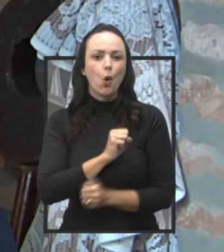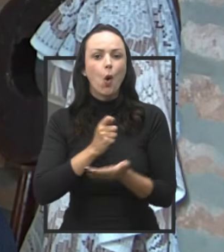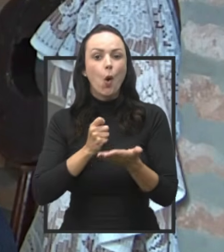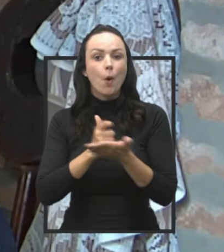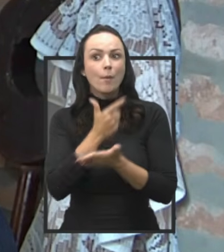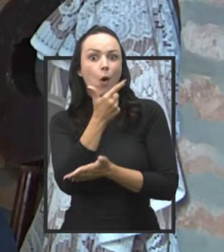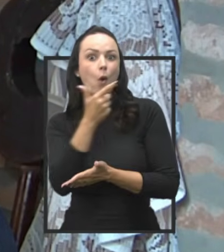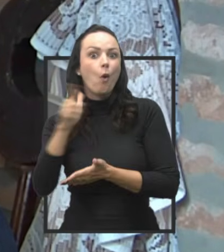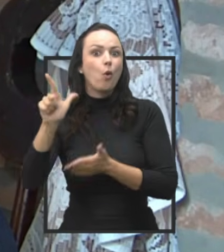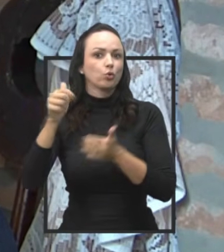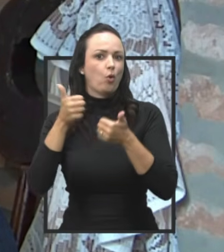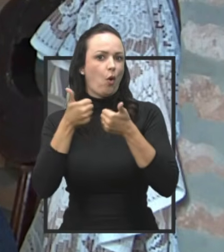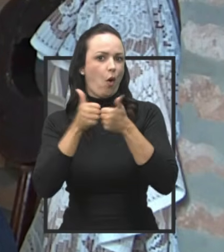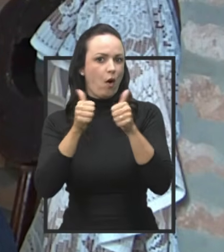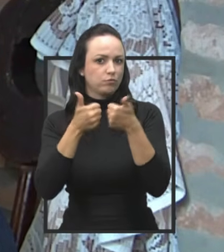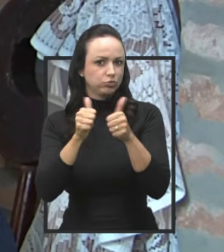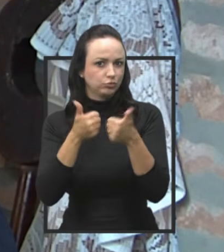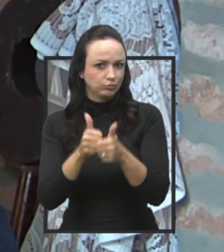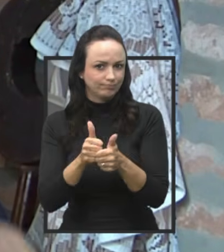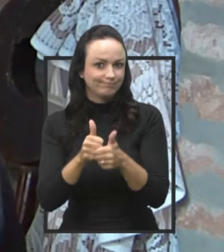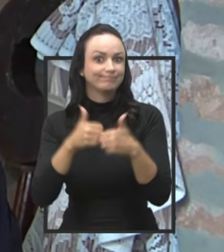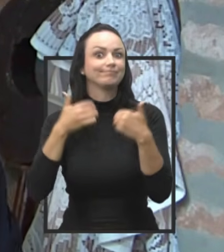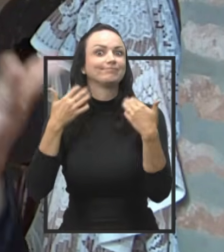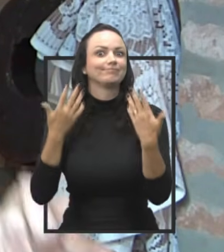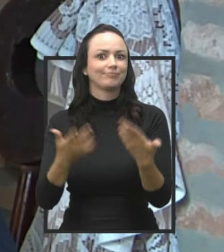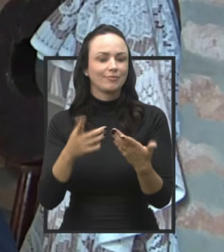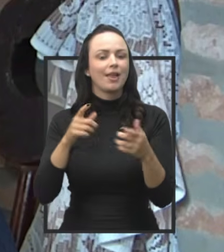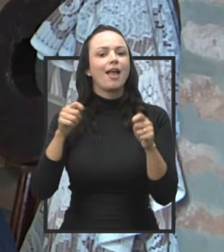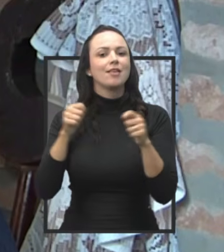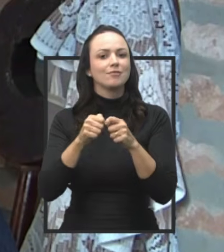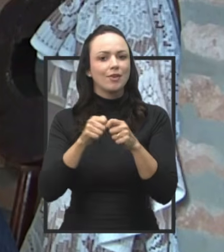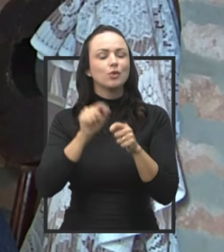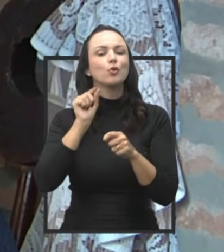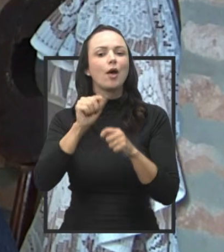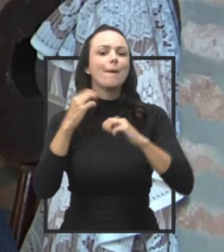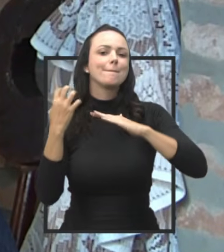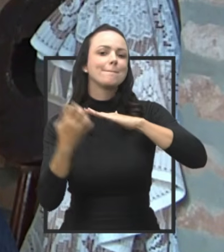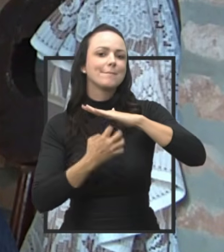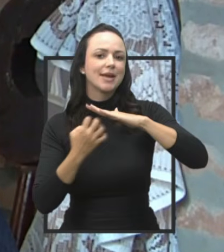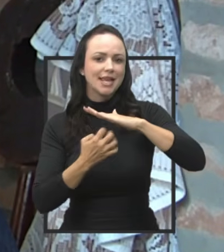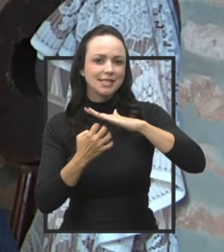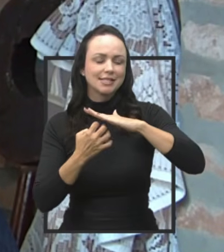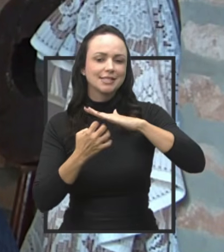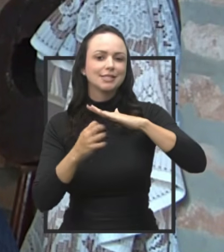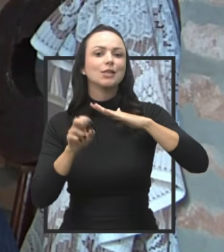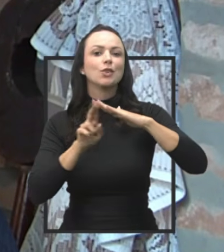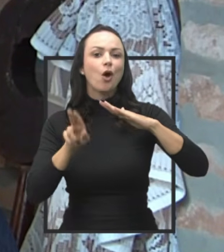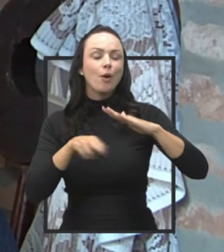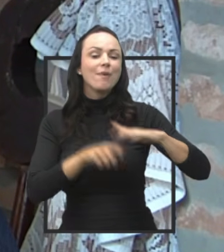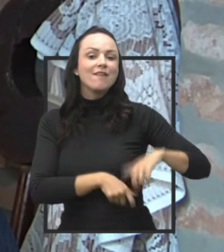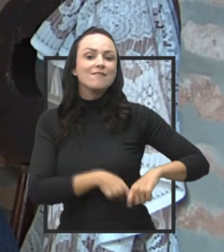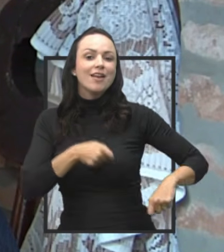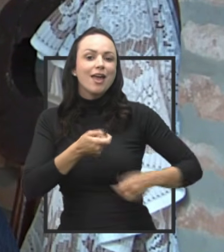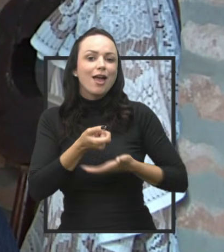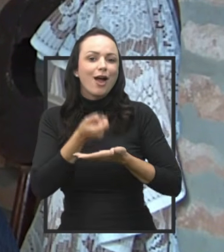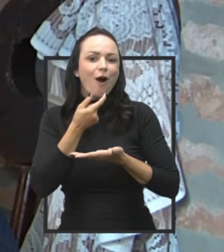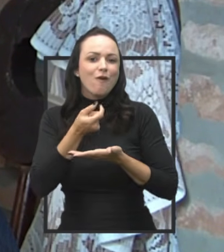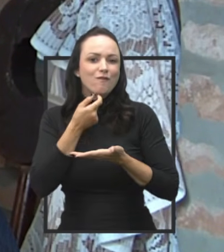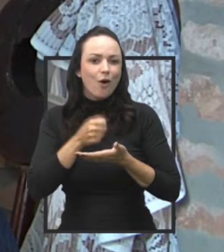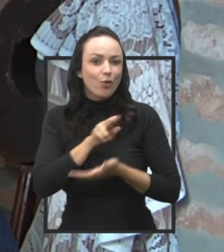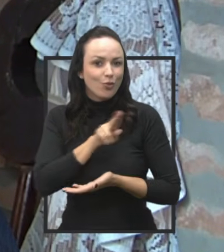um outro ônibus, aí que montou a Frei Galvão,